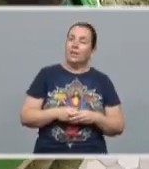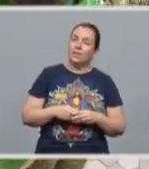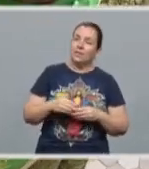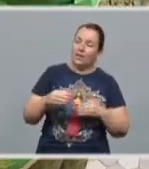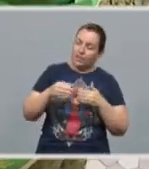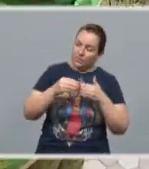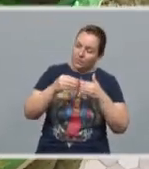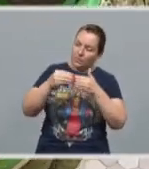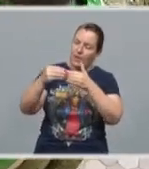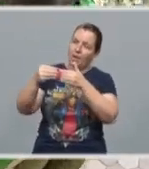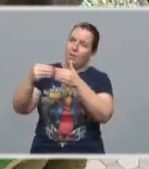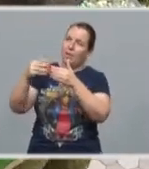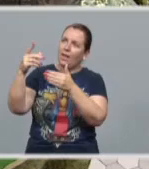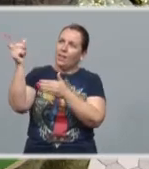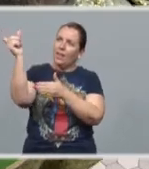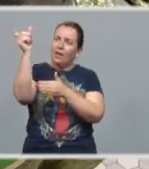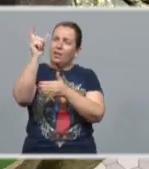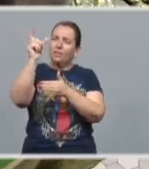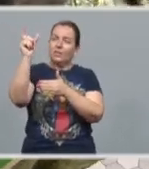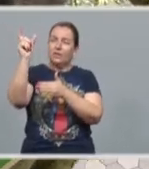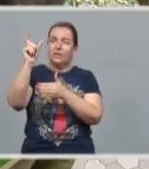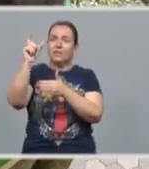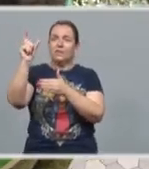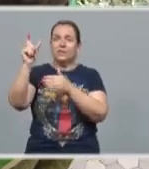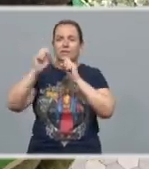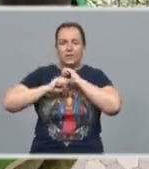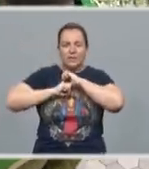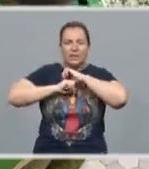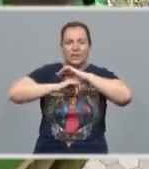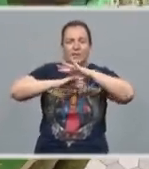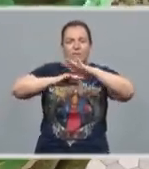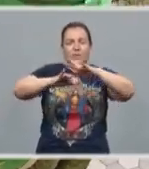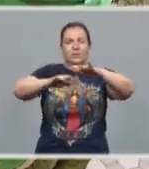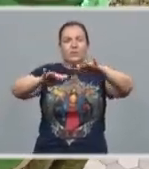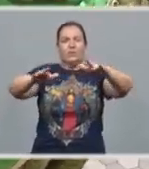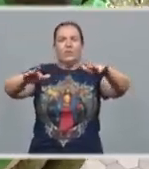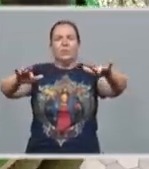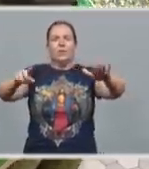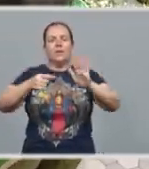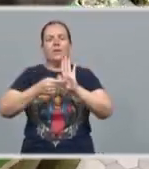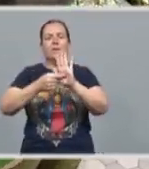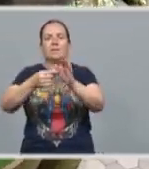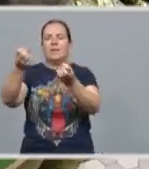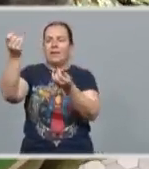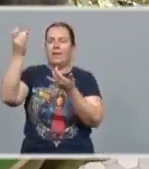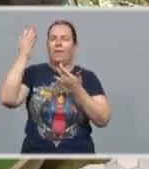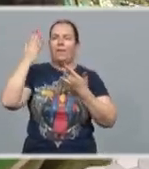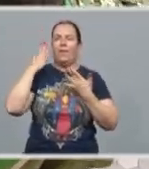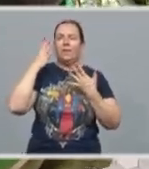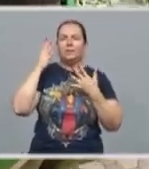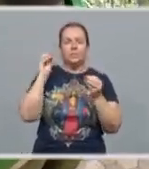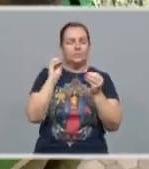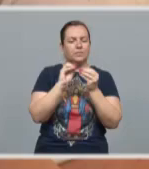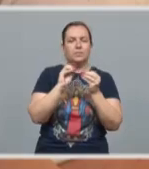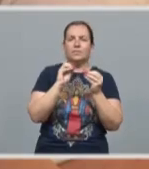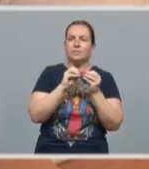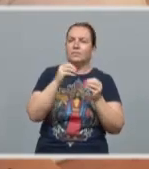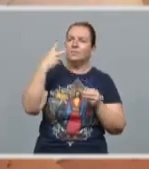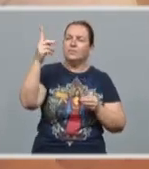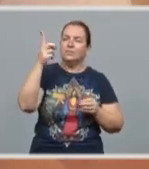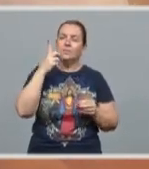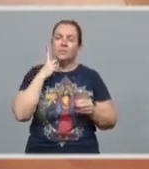acolhedor e levar tua palavra, ser canal da tua graça,